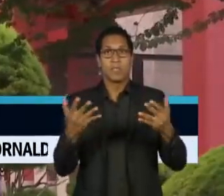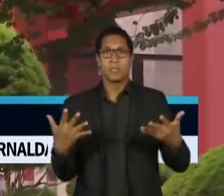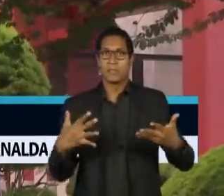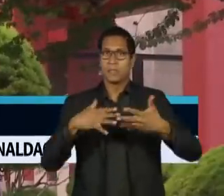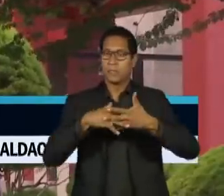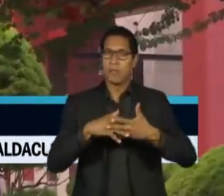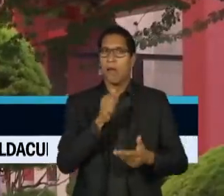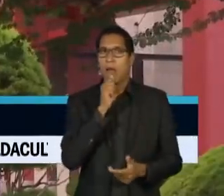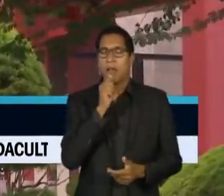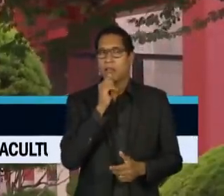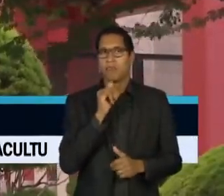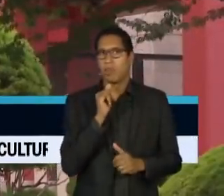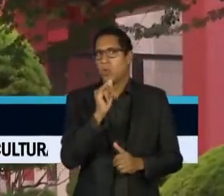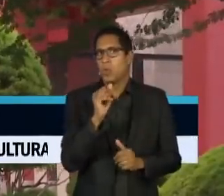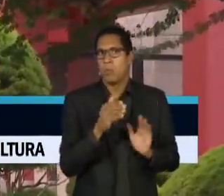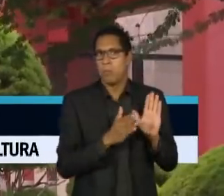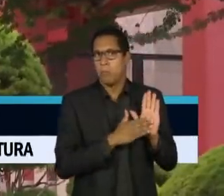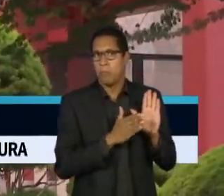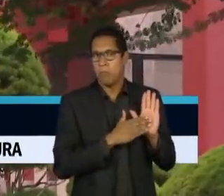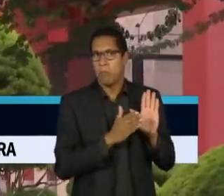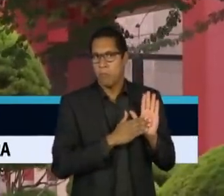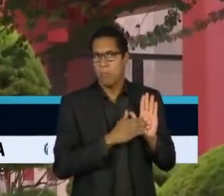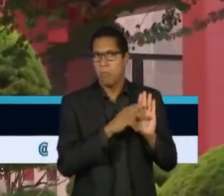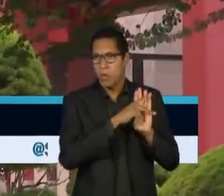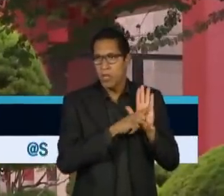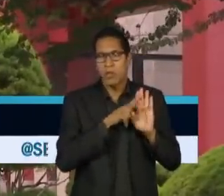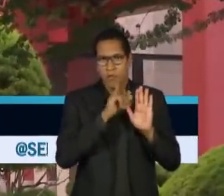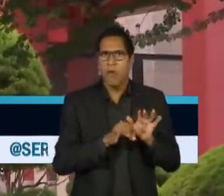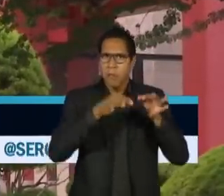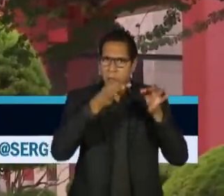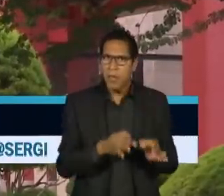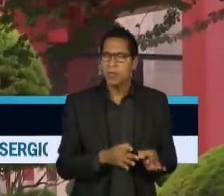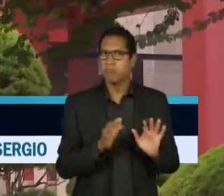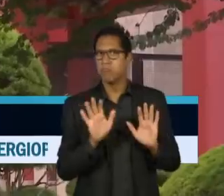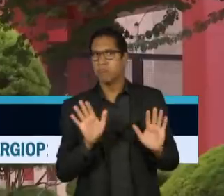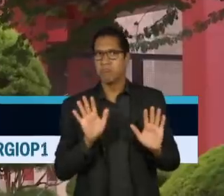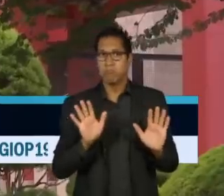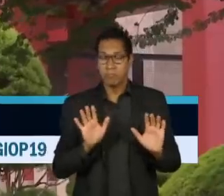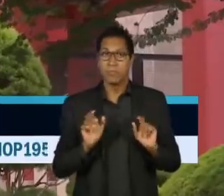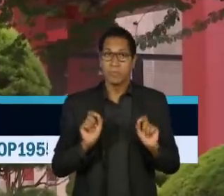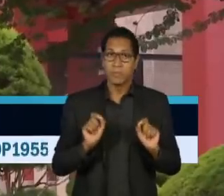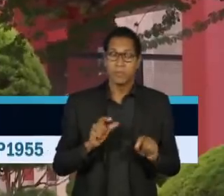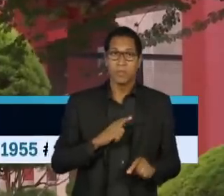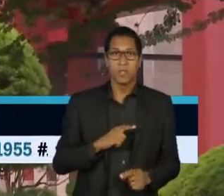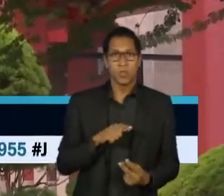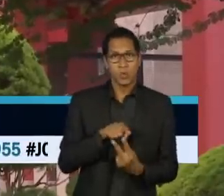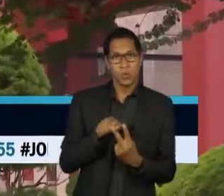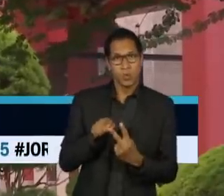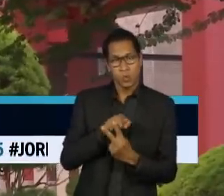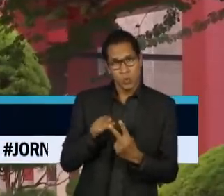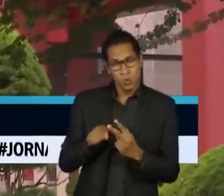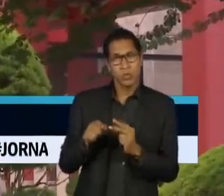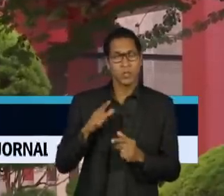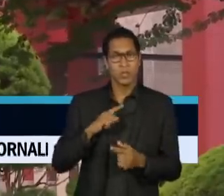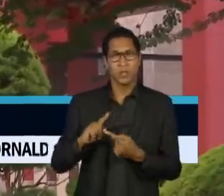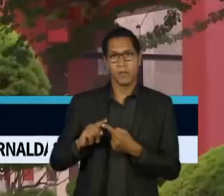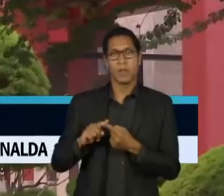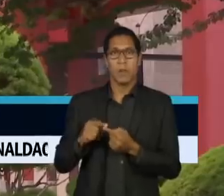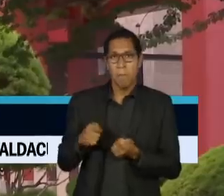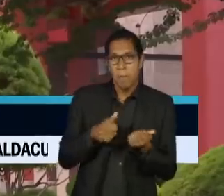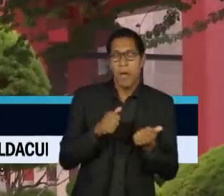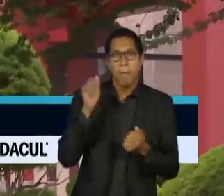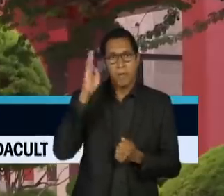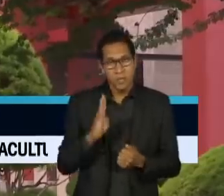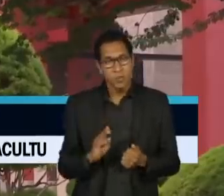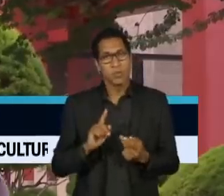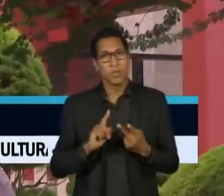se os projetos sairão do papel. Limitou-se a informar que os recursos para bancar 2 programas, o Auxílio Brasil e o Alimenta